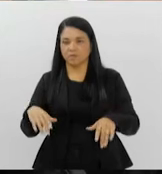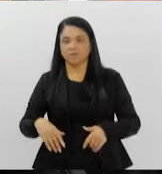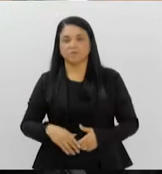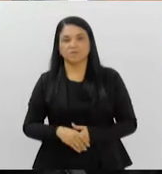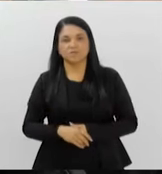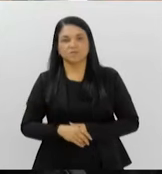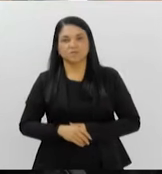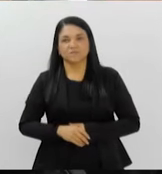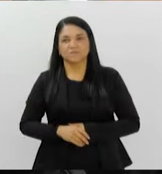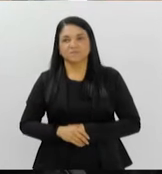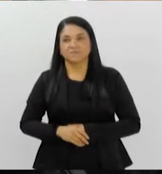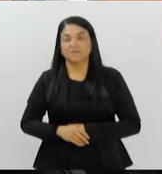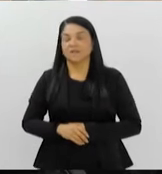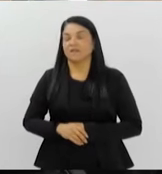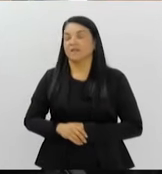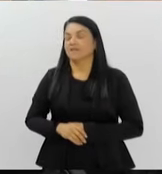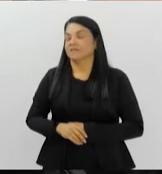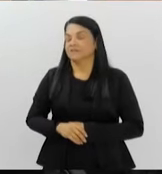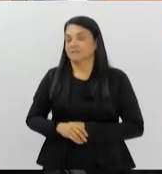Deputados.